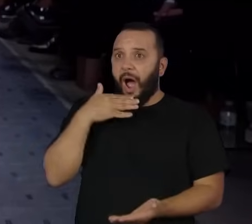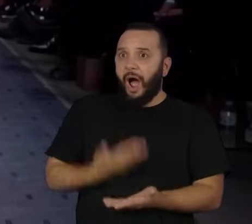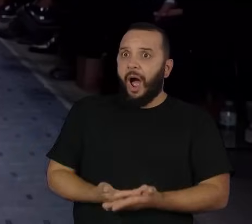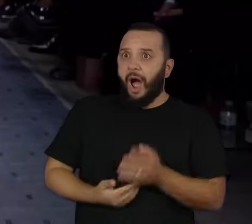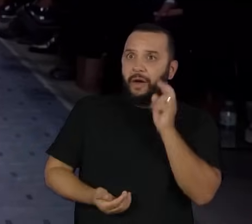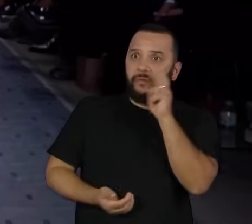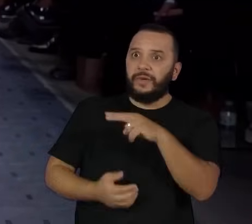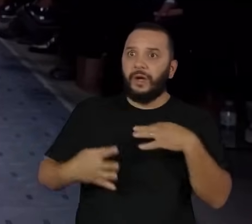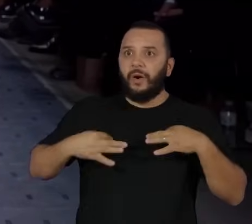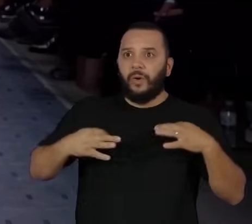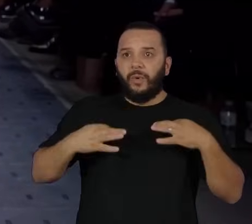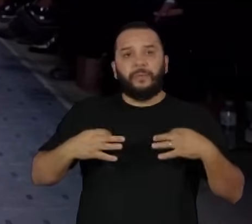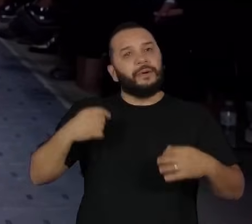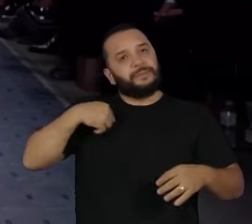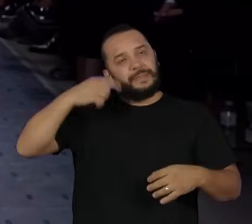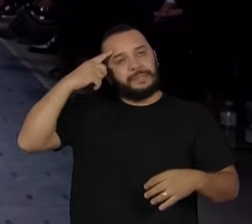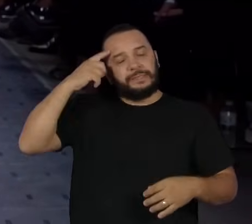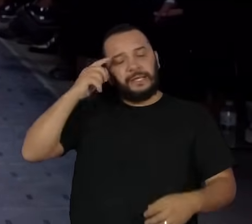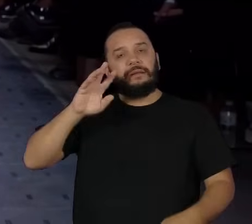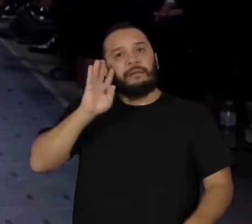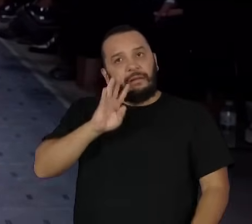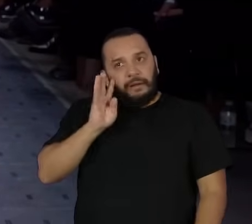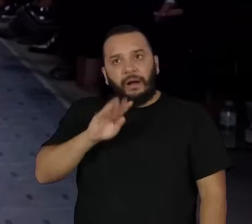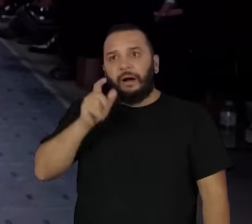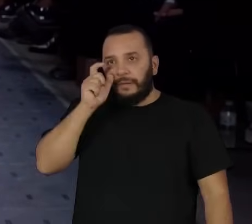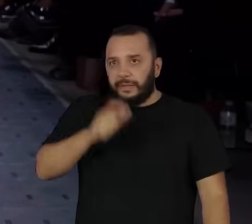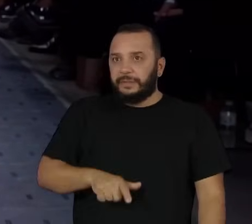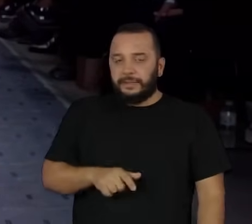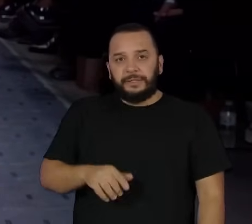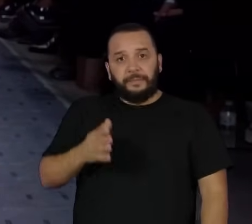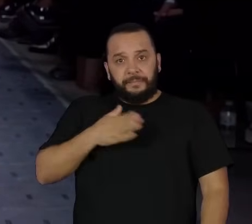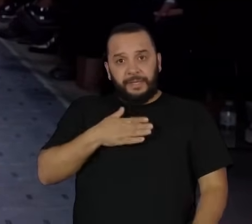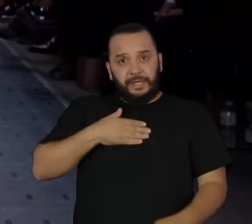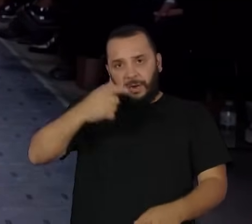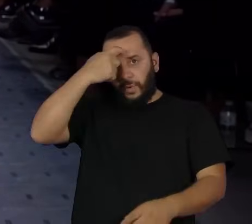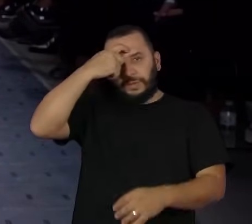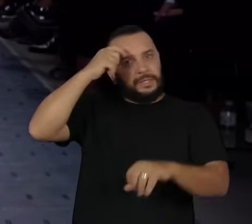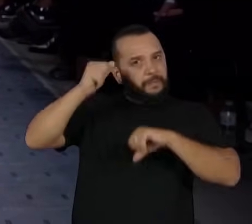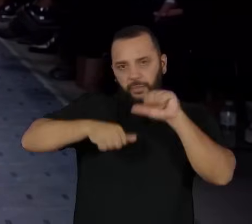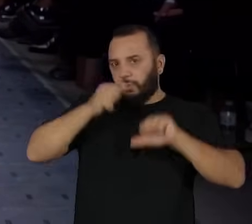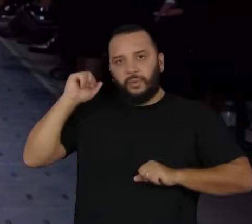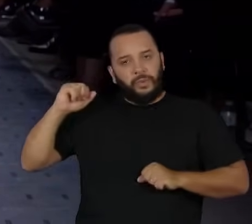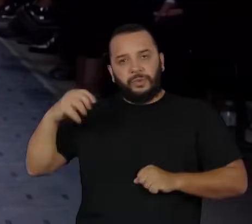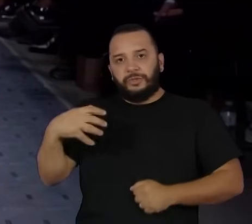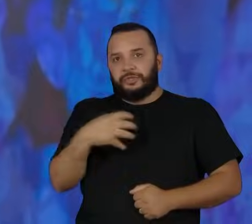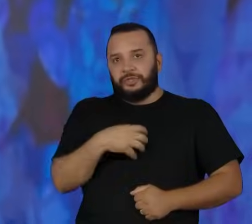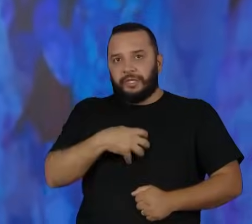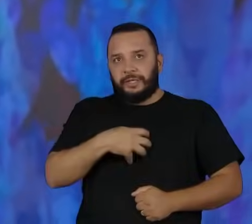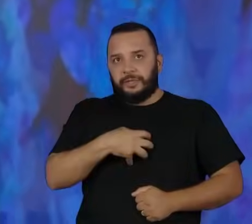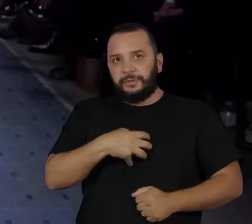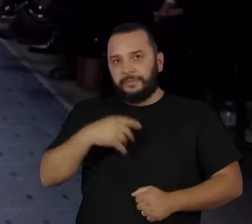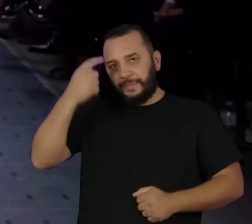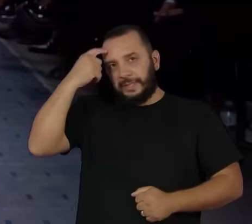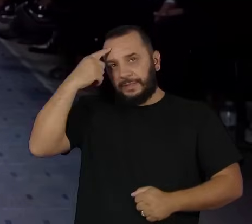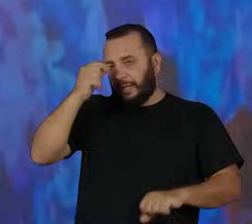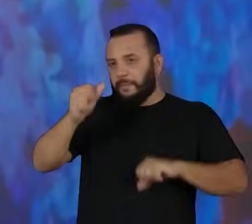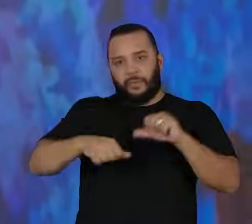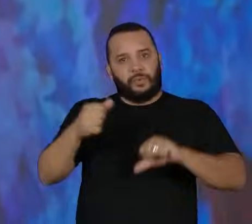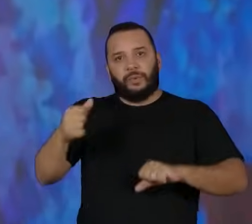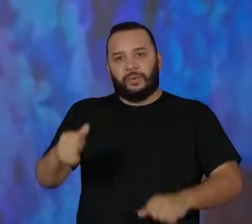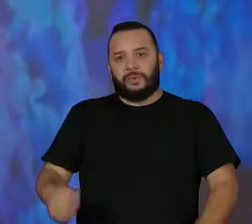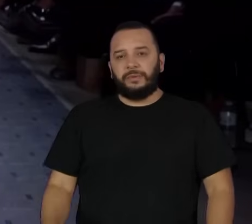bem legal, bem interessante. Muda totalmente a nossa consciência, o nosso jeito de ver.